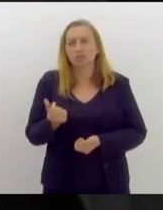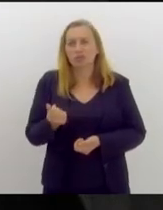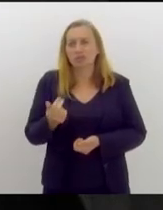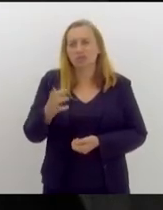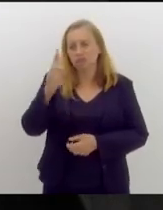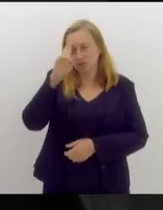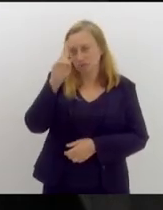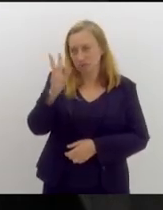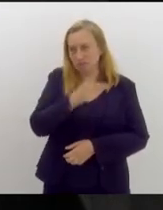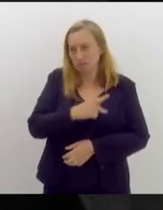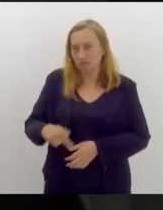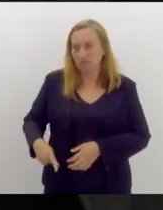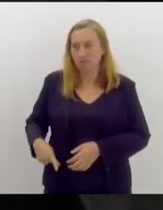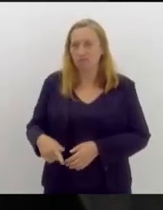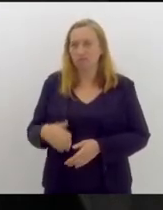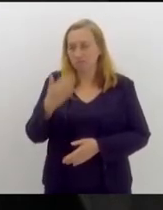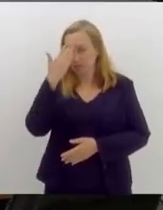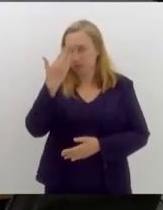senhora presidente